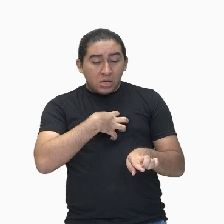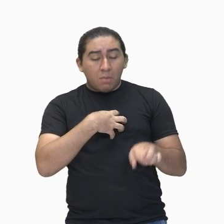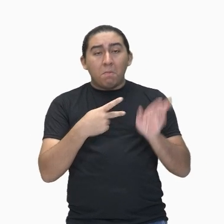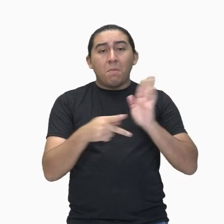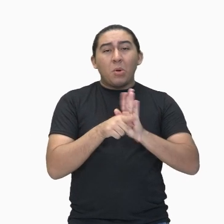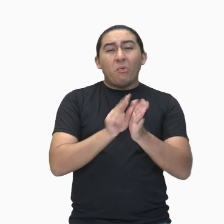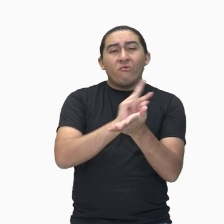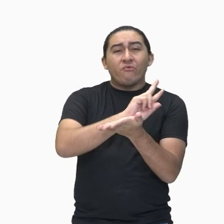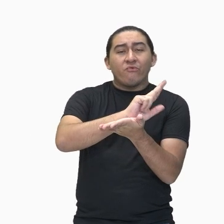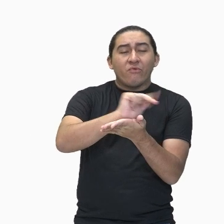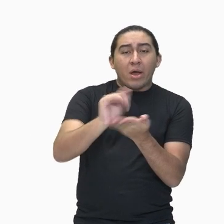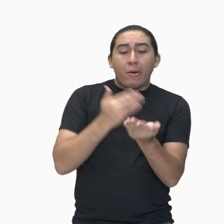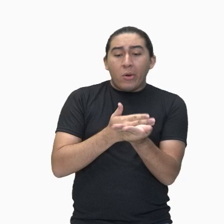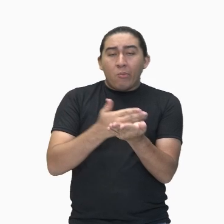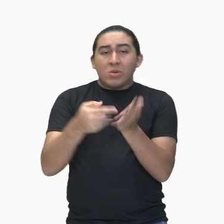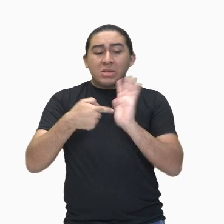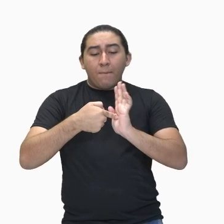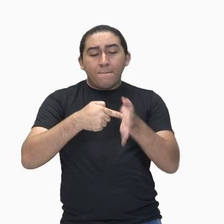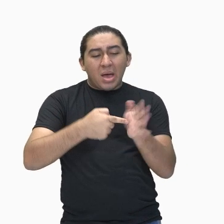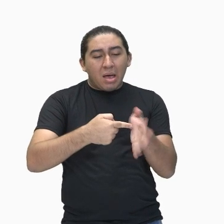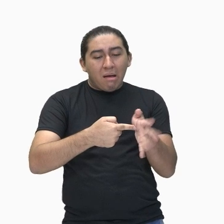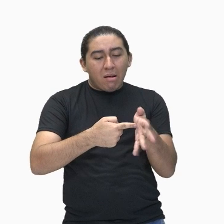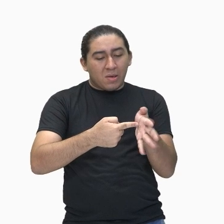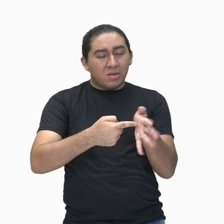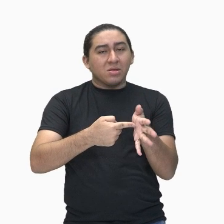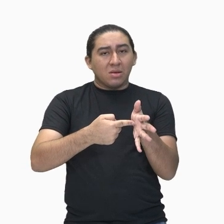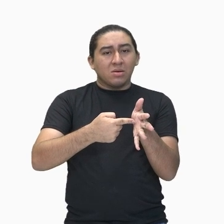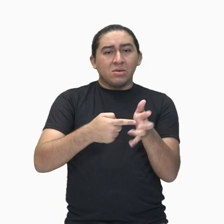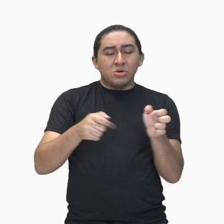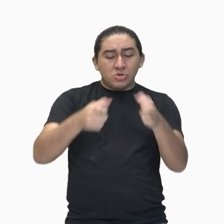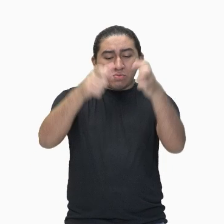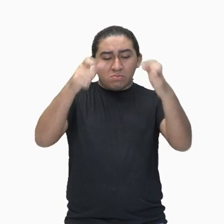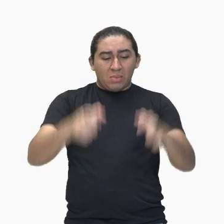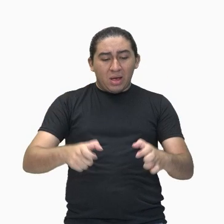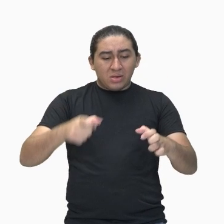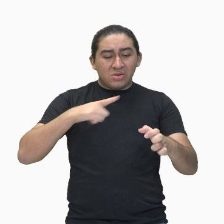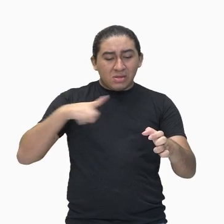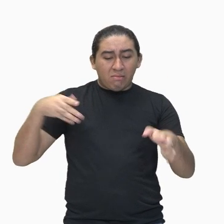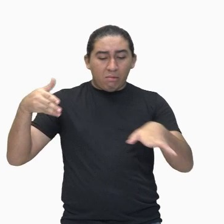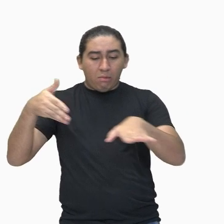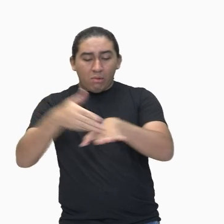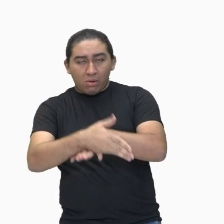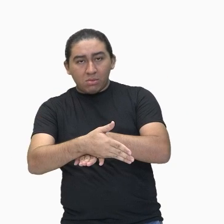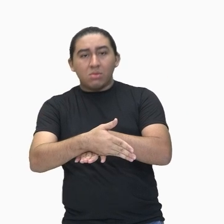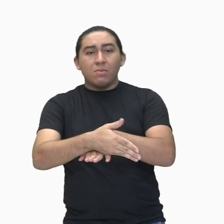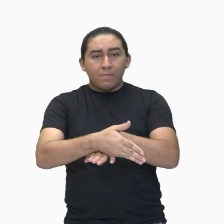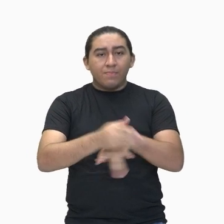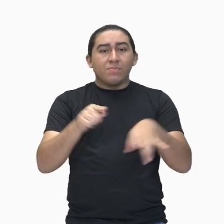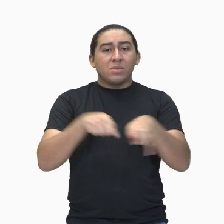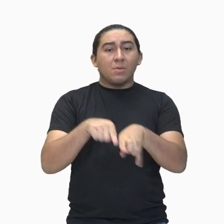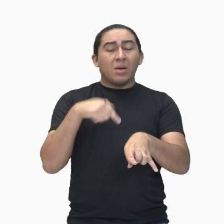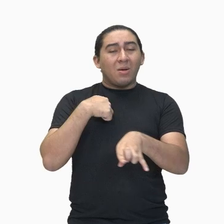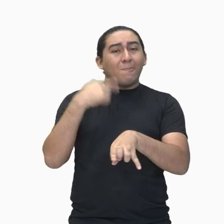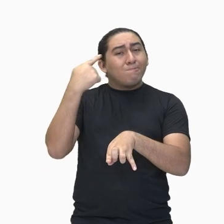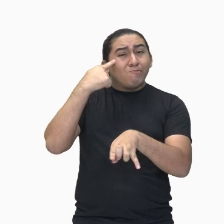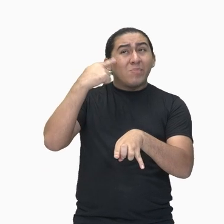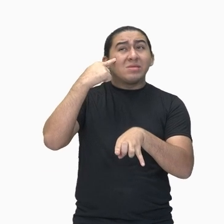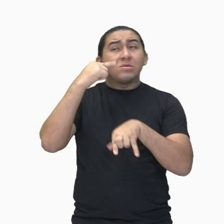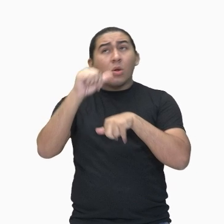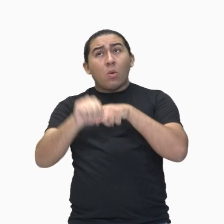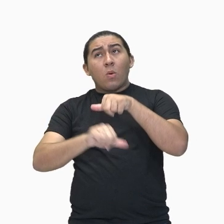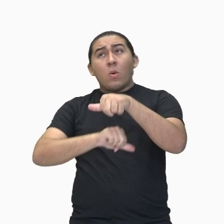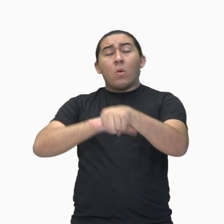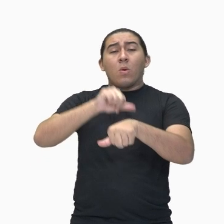máquina mercante, que em tua larga barra tem entrado. A mim foi-me trocando e